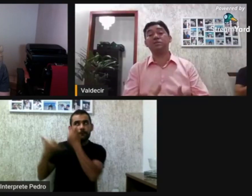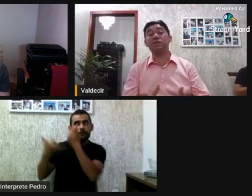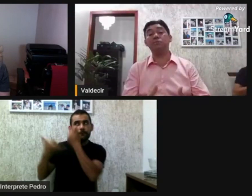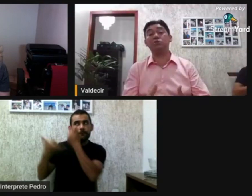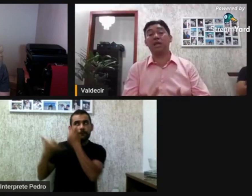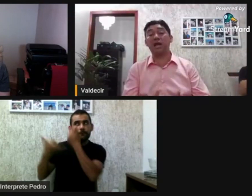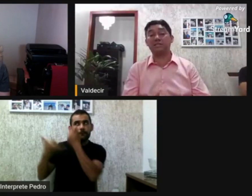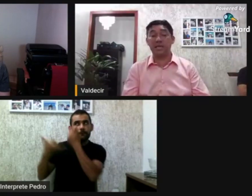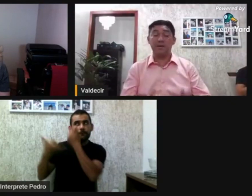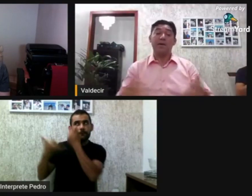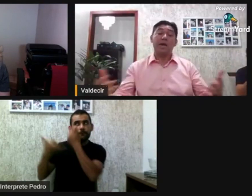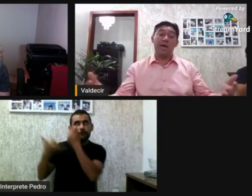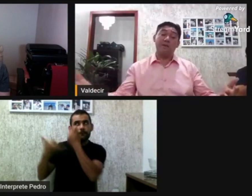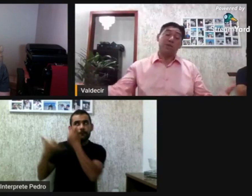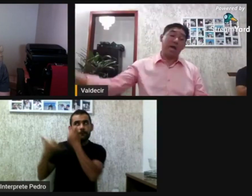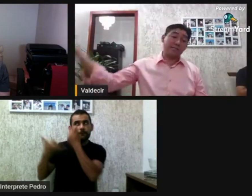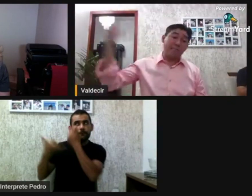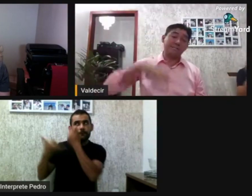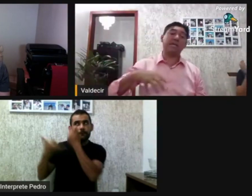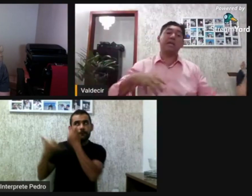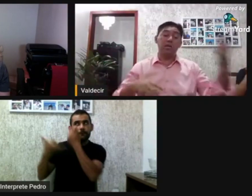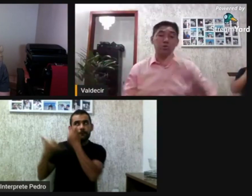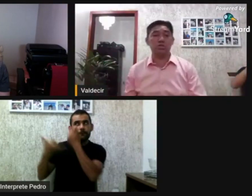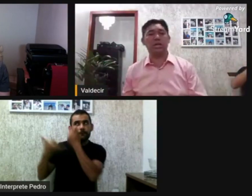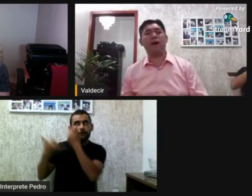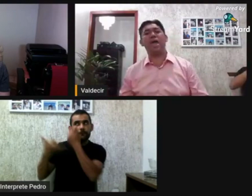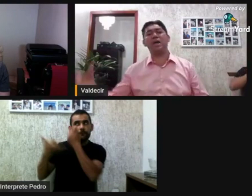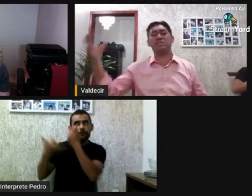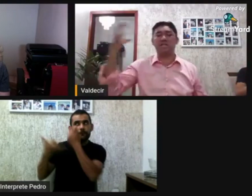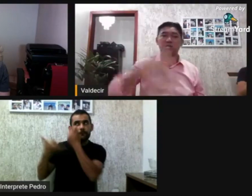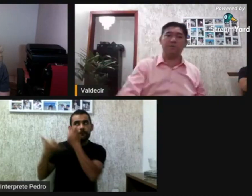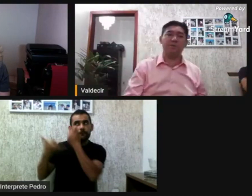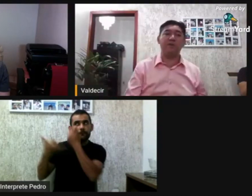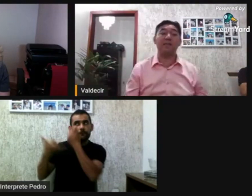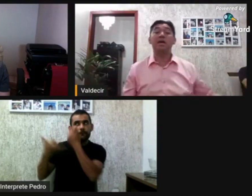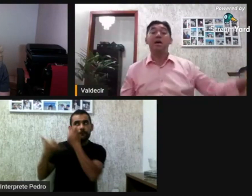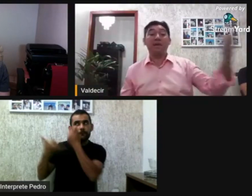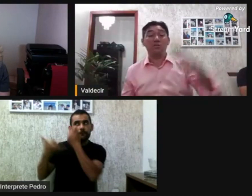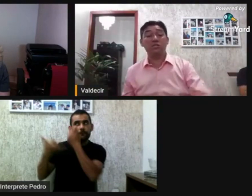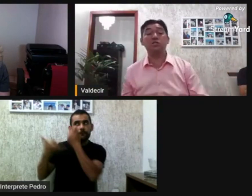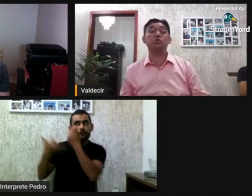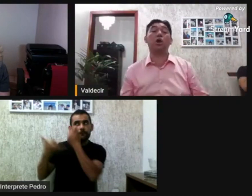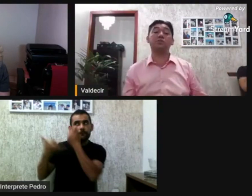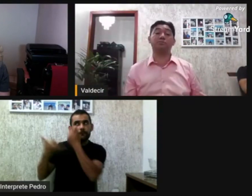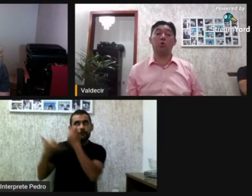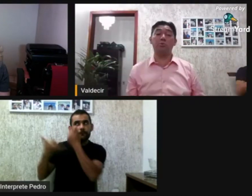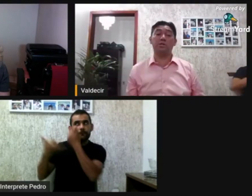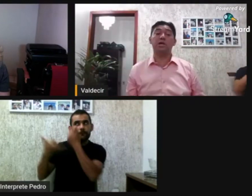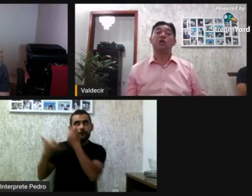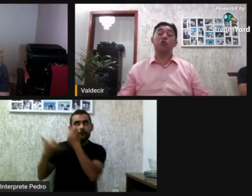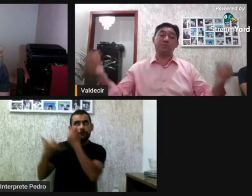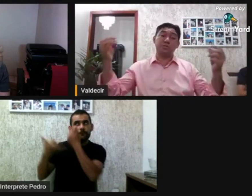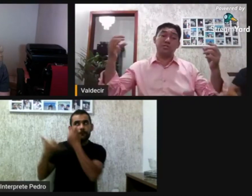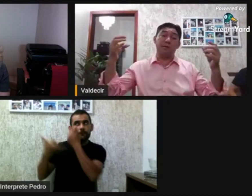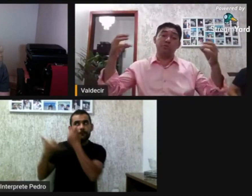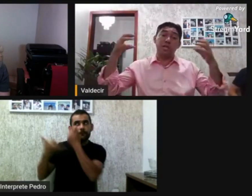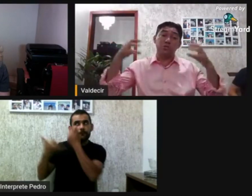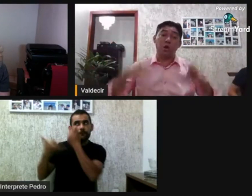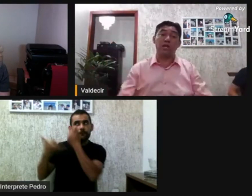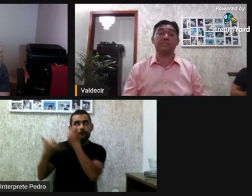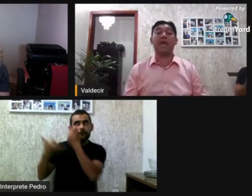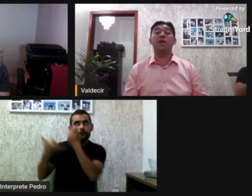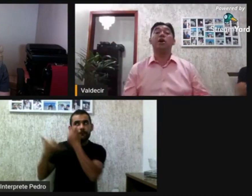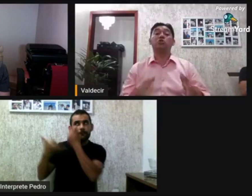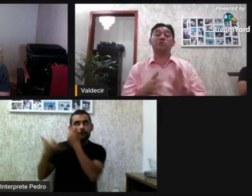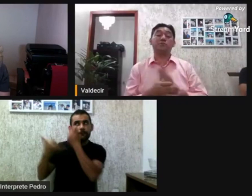Então nós precisamos trazer essa parceria do Sistema S, iniciativa privada, para as nossas escolas públicas. Nós precisamos